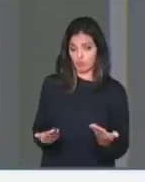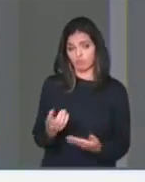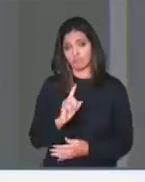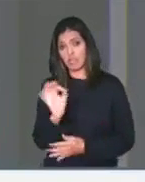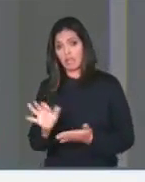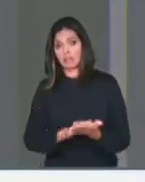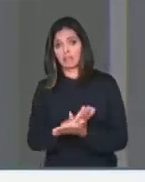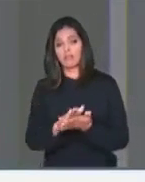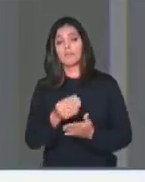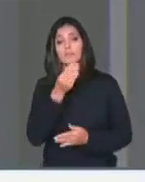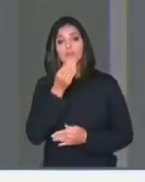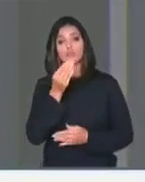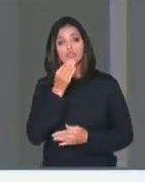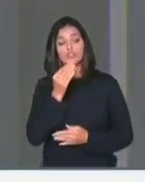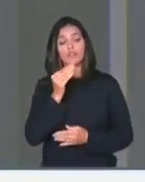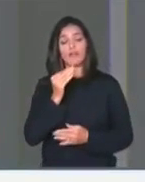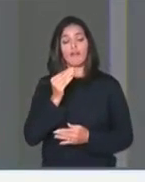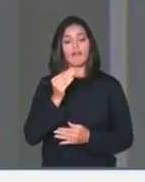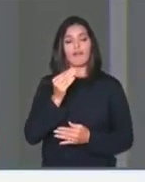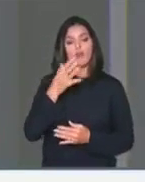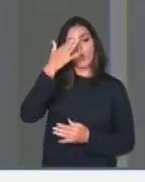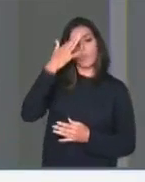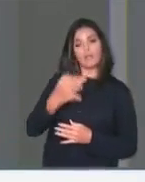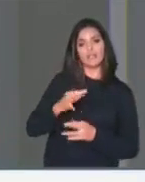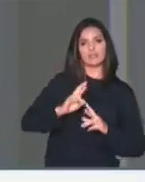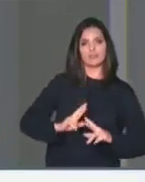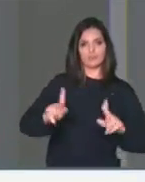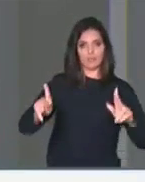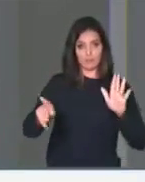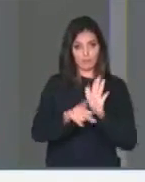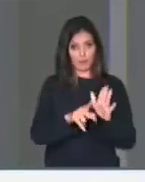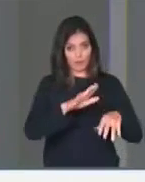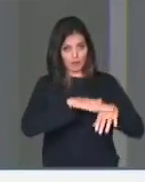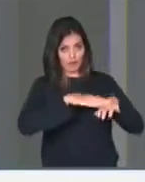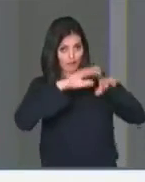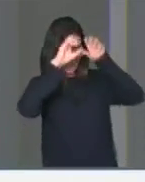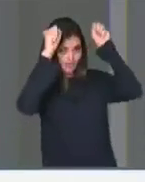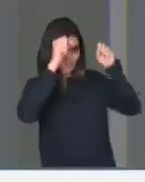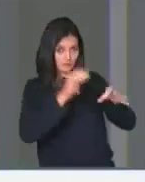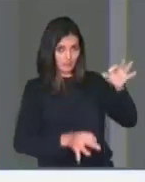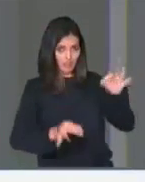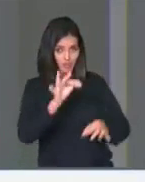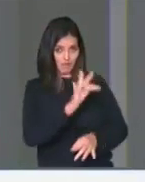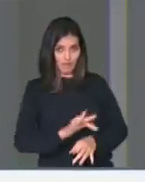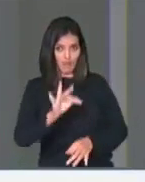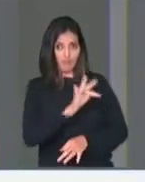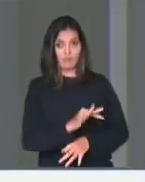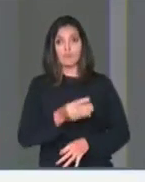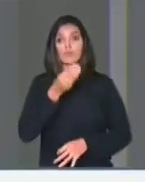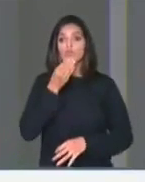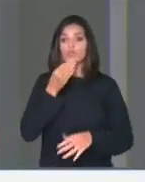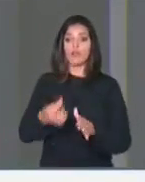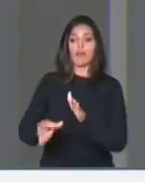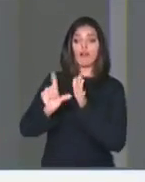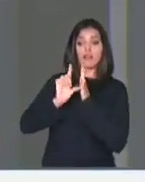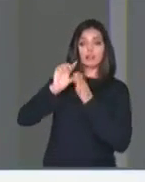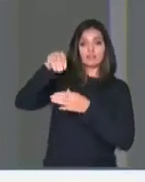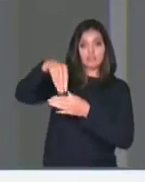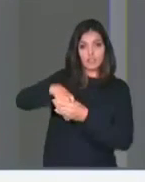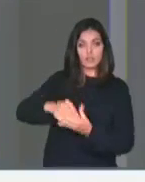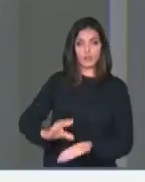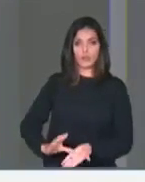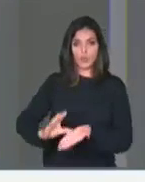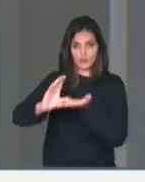poderia ter sido uma interpretação diferente do stf poderíamos ter passado pelo conselho de ética e não trazido pelo plenário